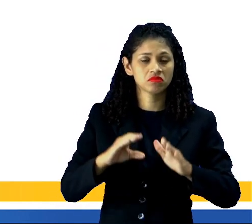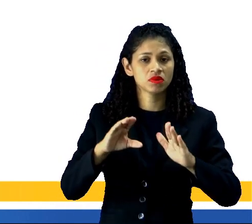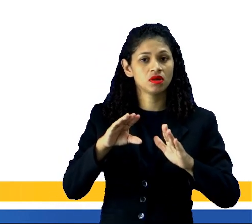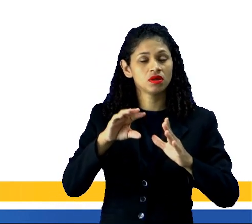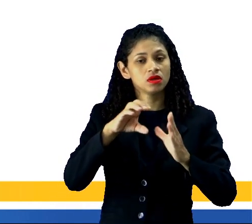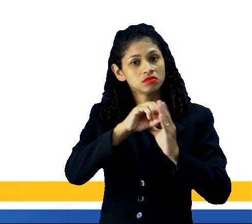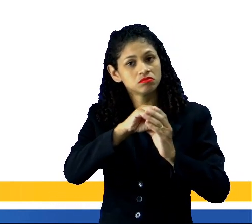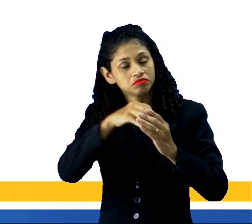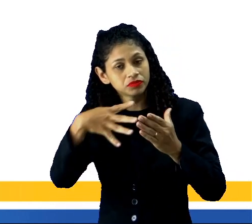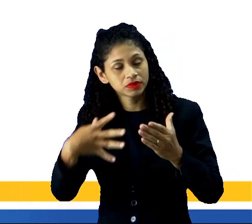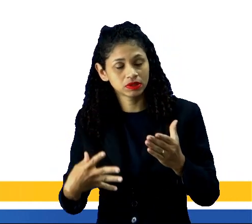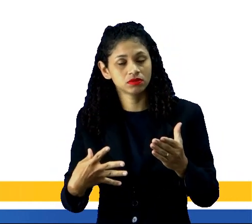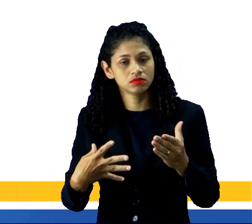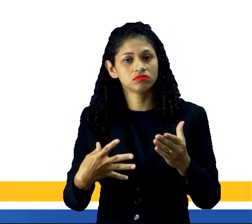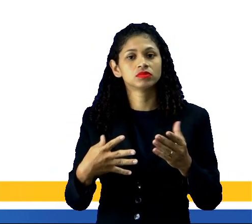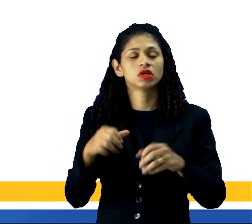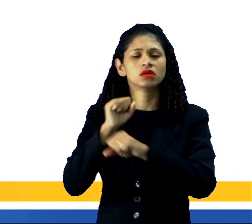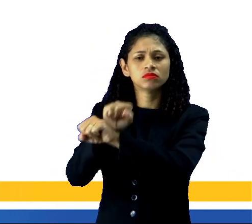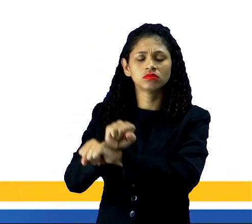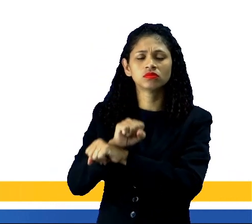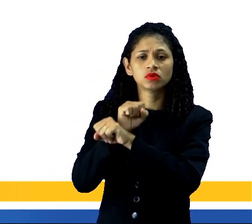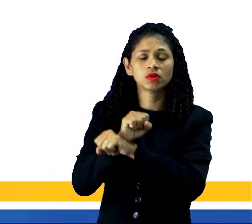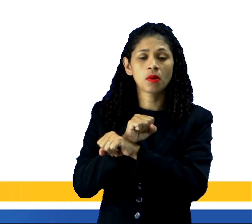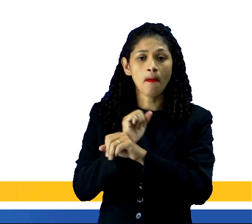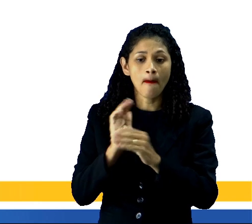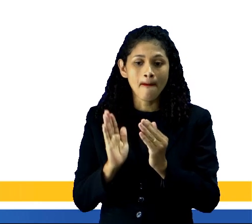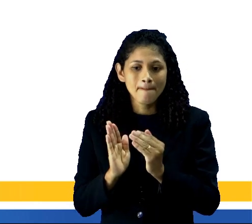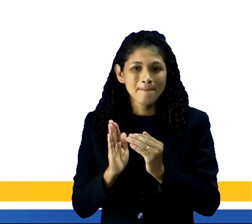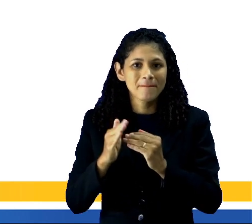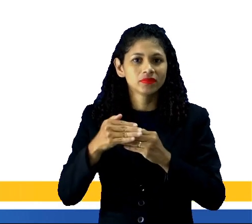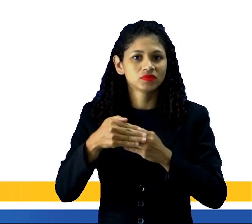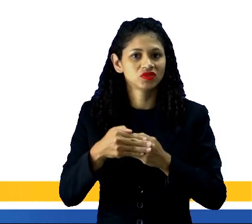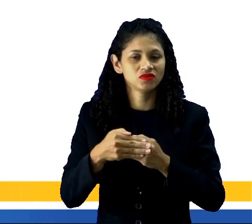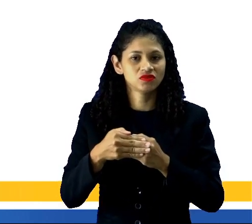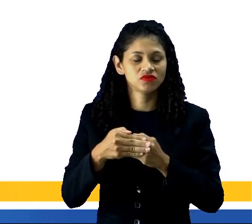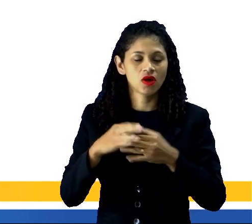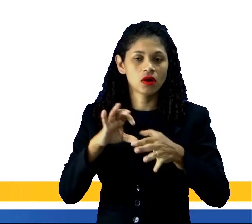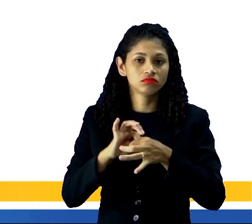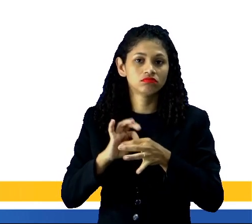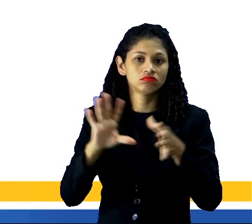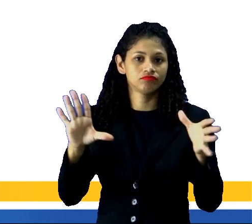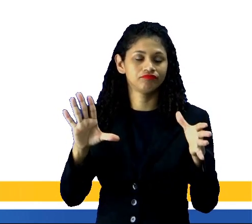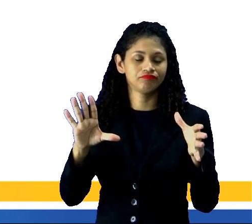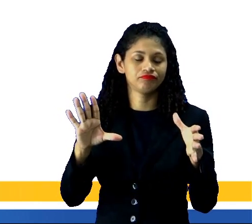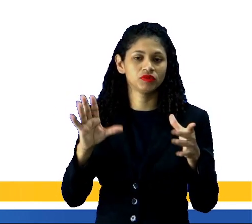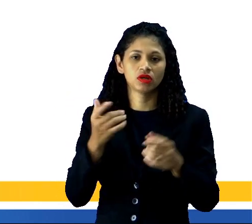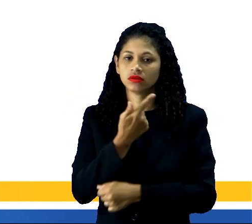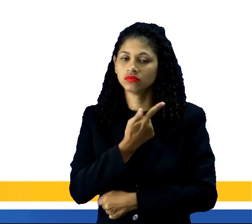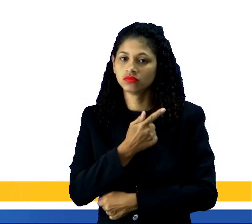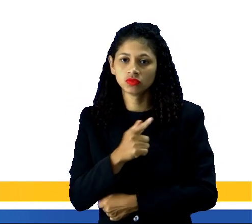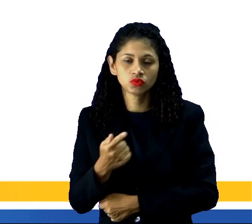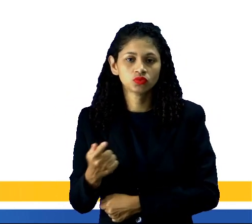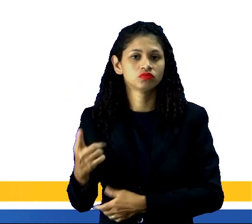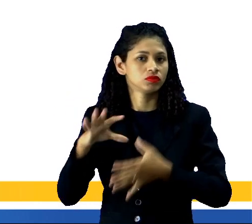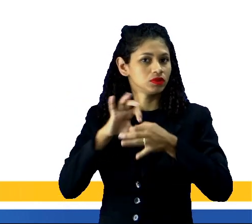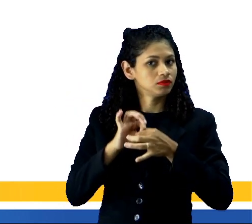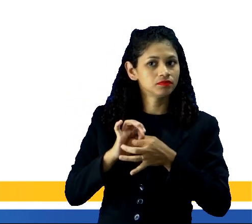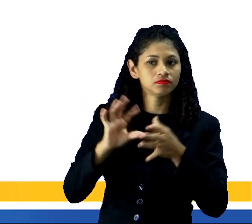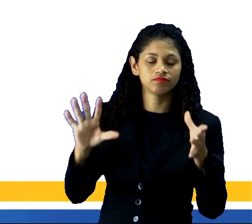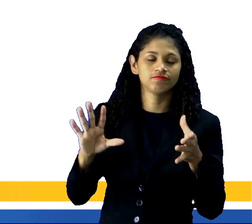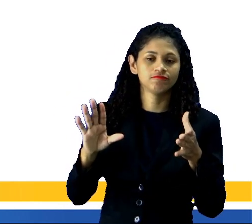Caracteriza por escravidão a privação do livre-arbítrio, a restrição da liberdade de trânsito e a perda